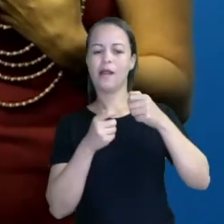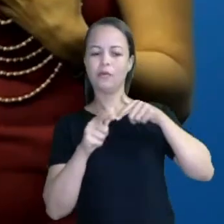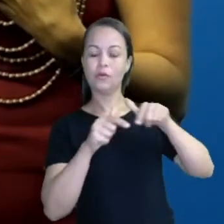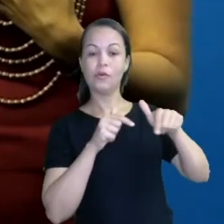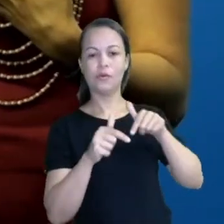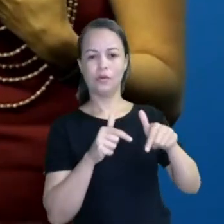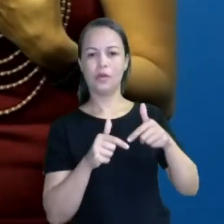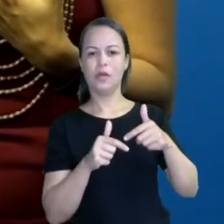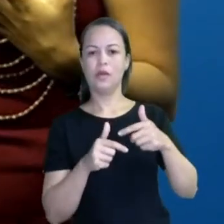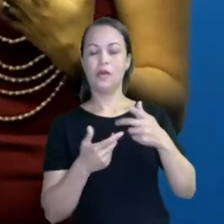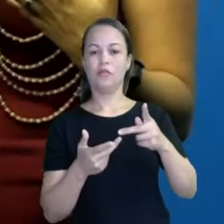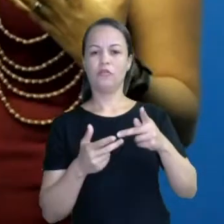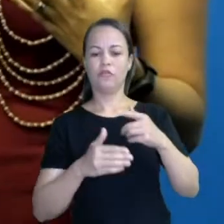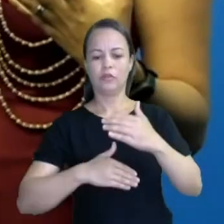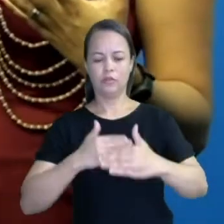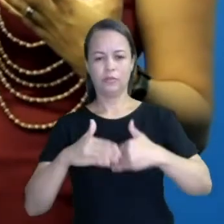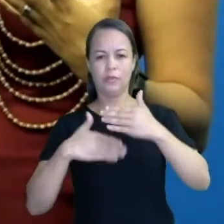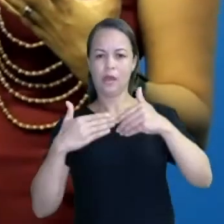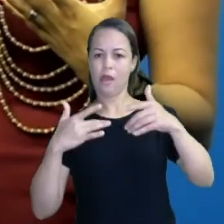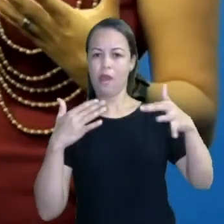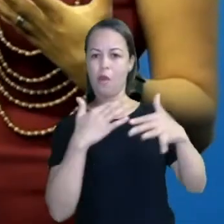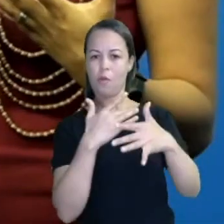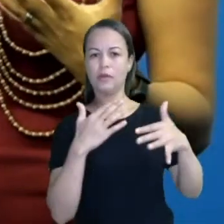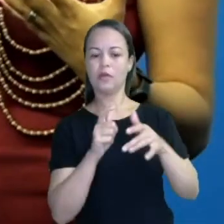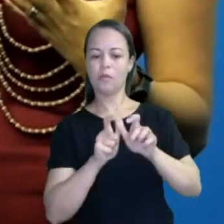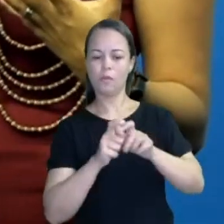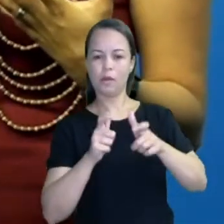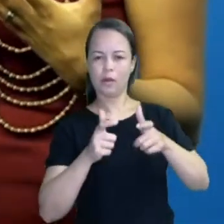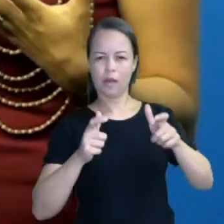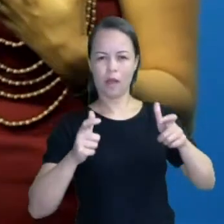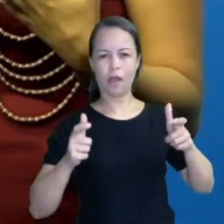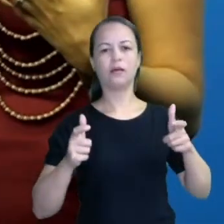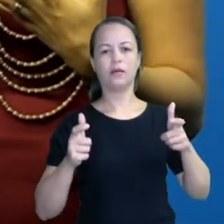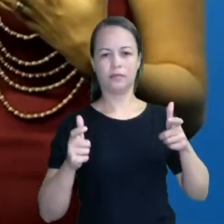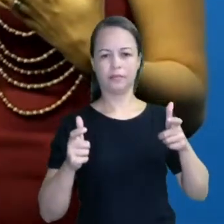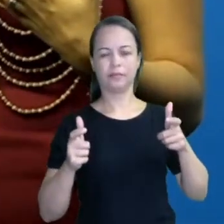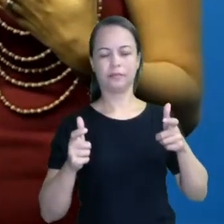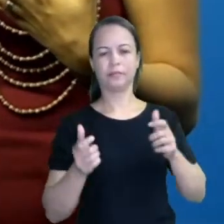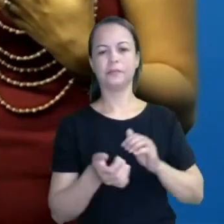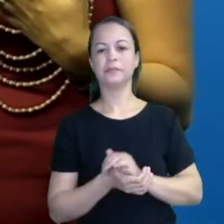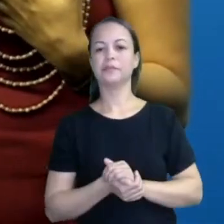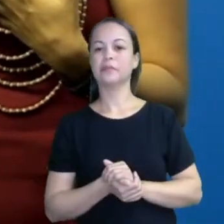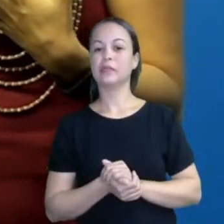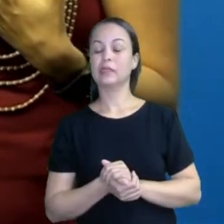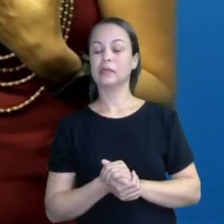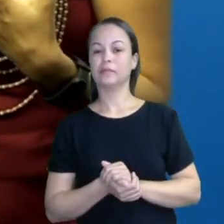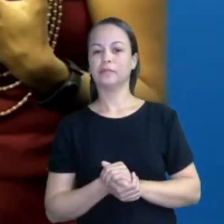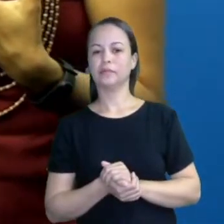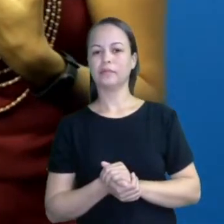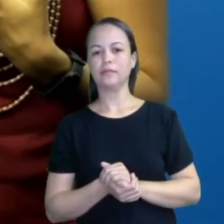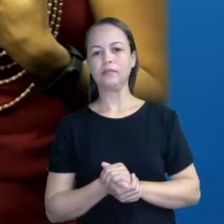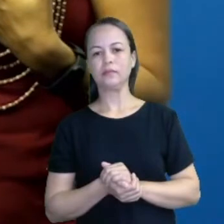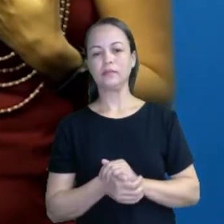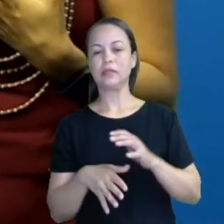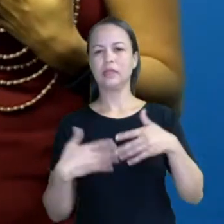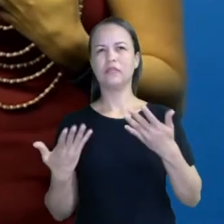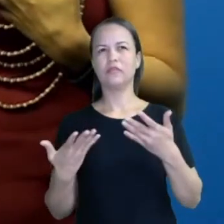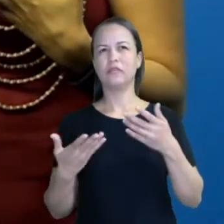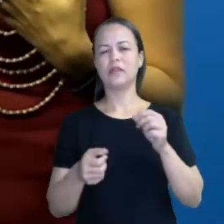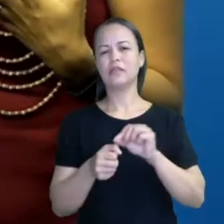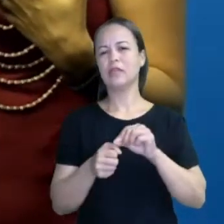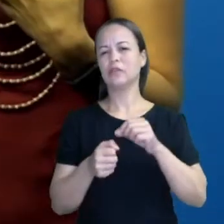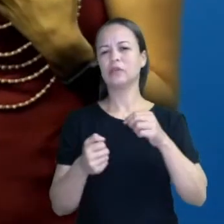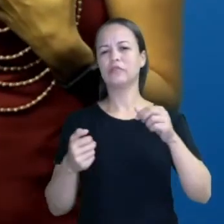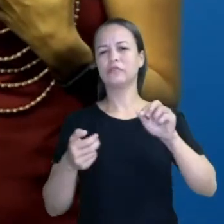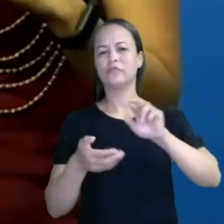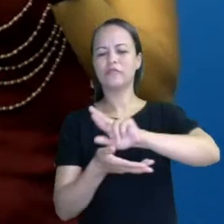serviço, foi se dando a urbanização também, o crescimento urbano foi se dando a partir dali. Certo? Fazendo com que várias